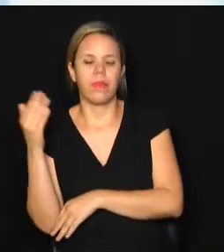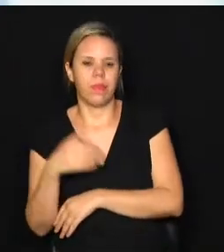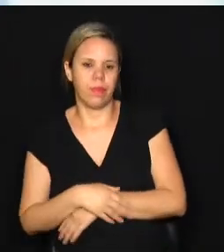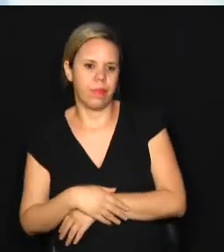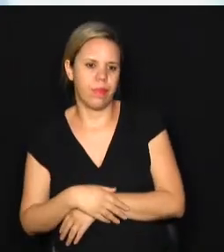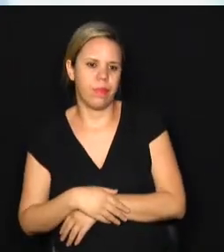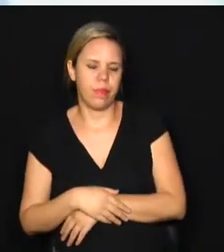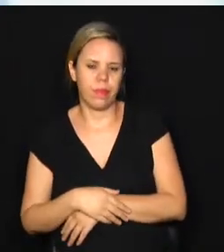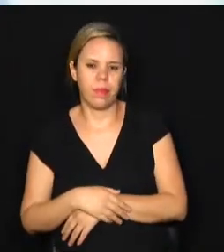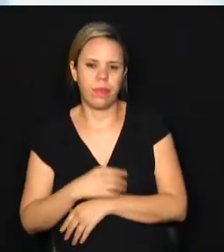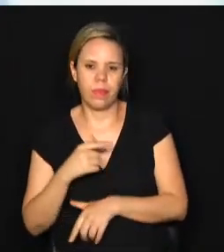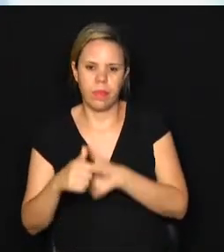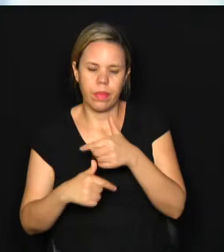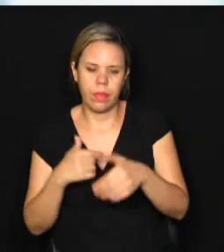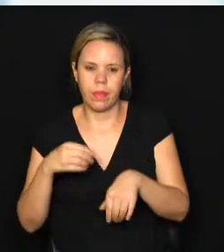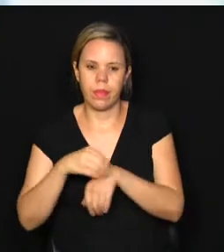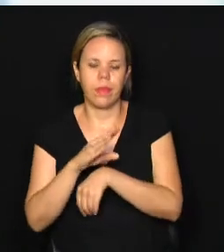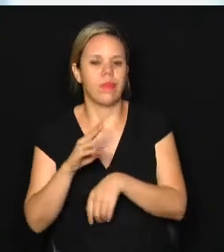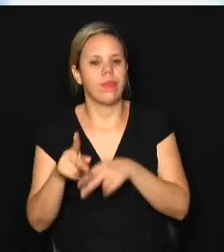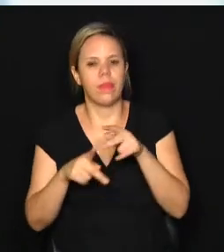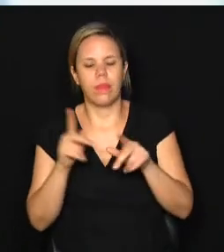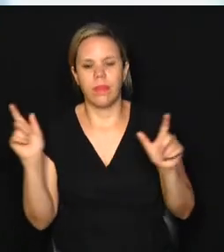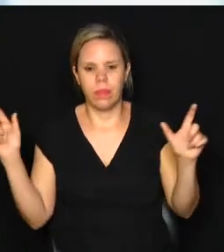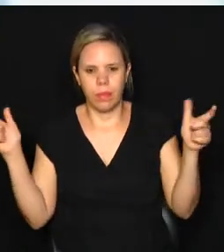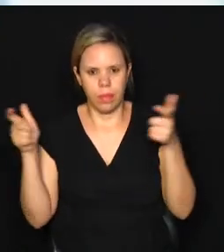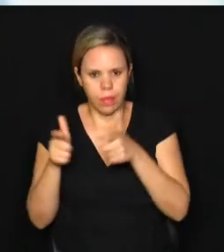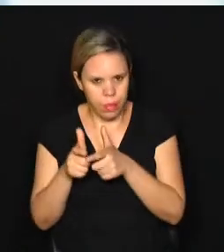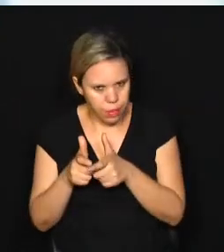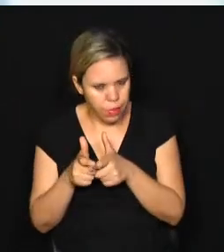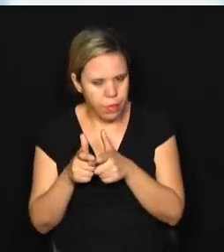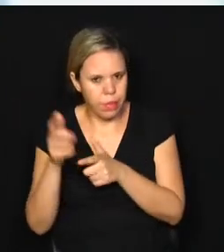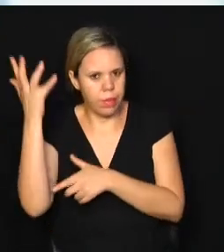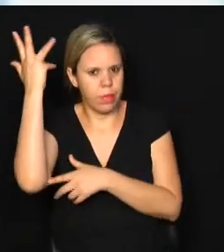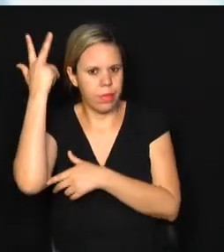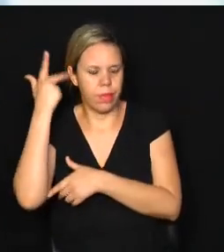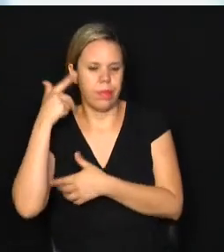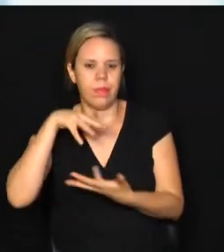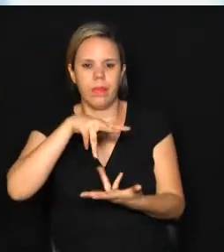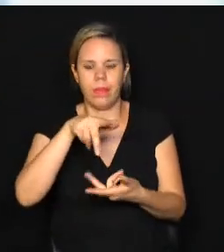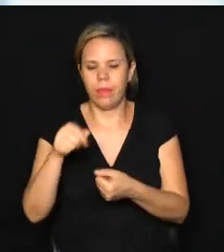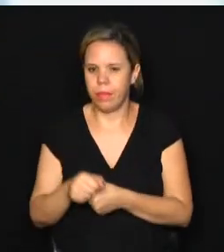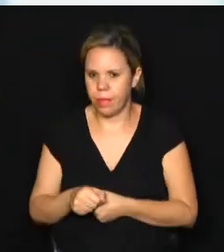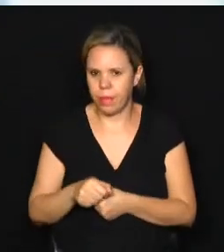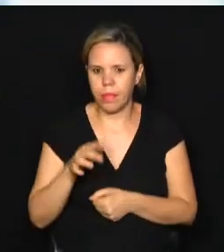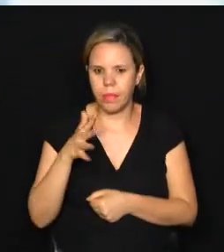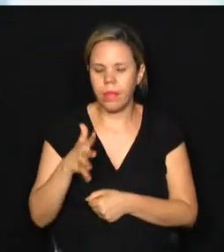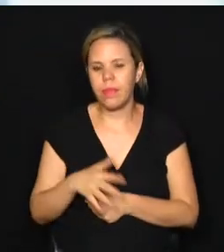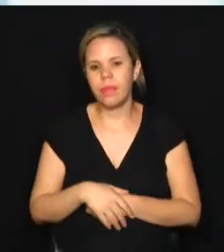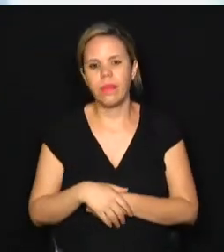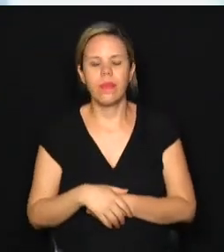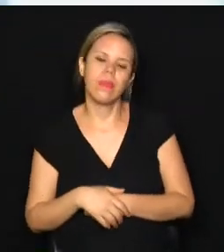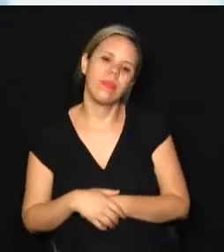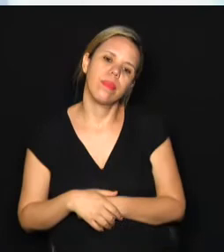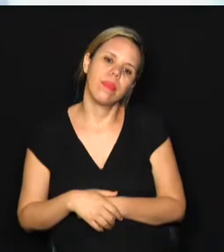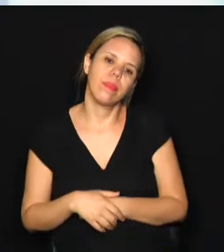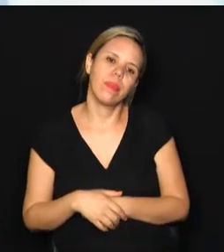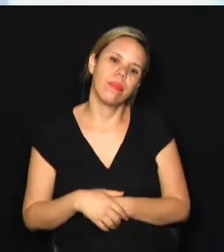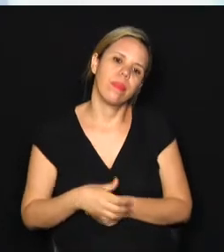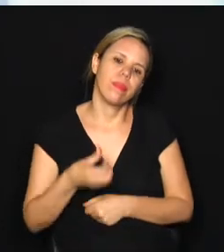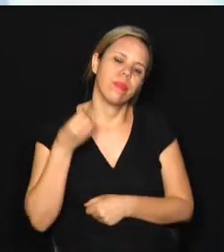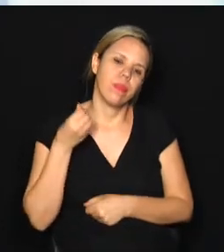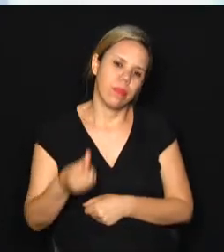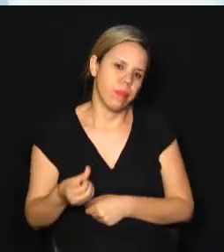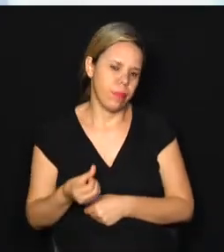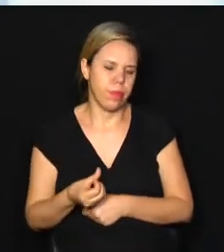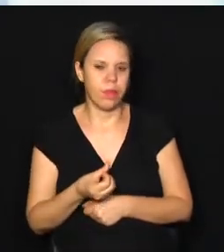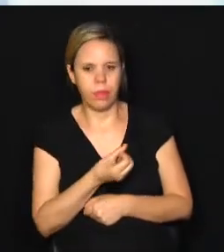levando aí um processo de extinção em massa das espécies que vivem no planeta, né? Estima-se que é a sexta extinção em massa que